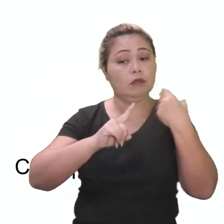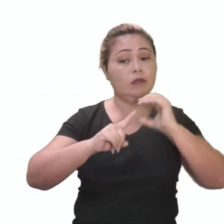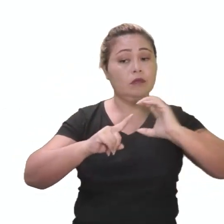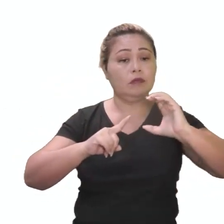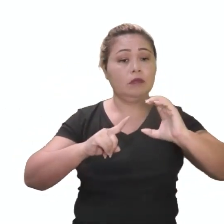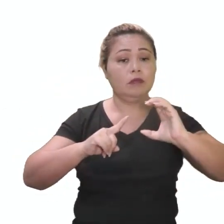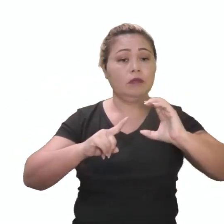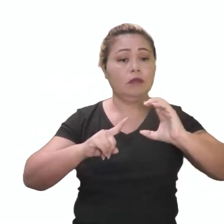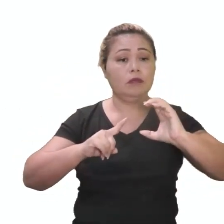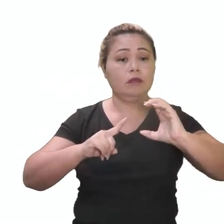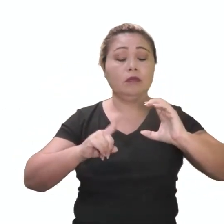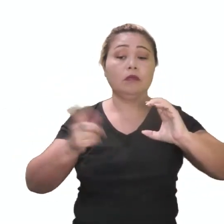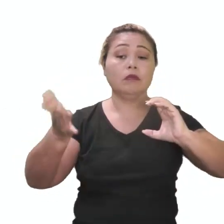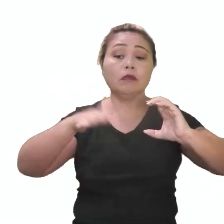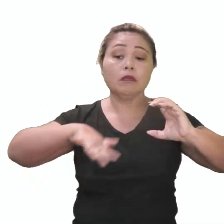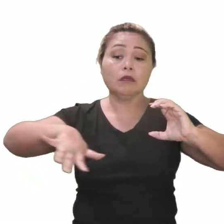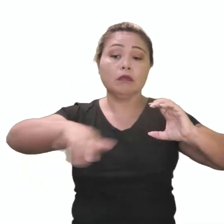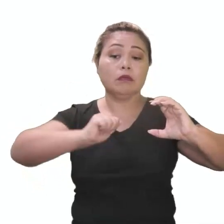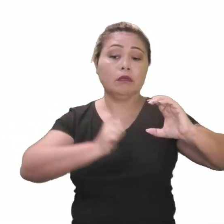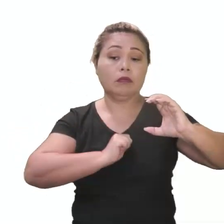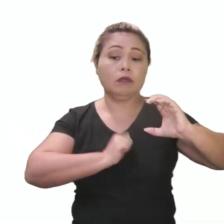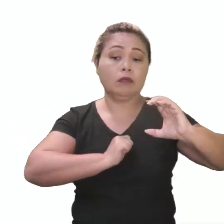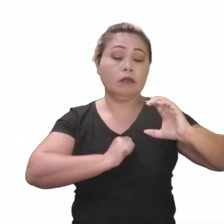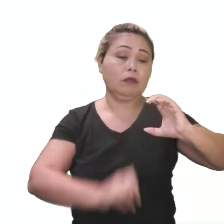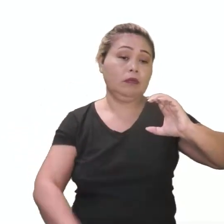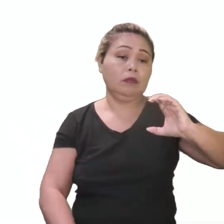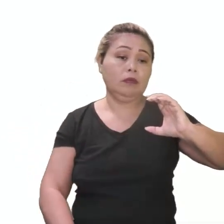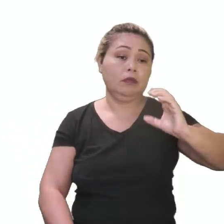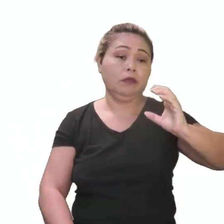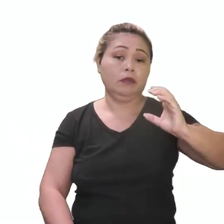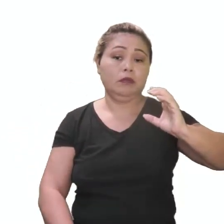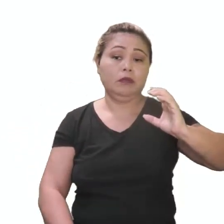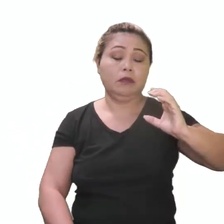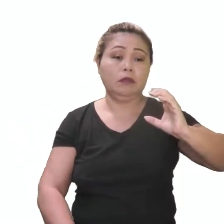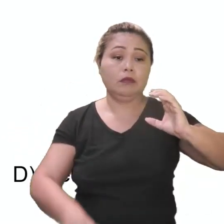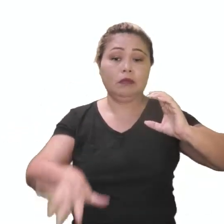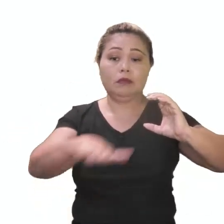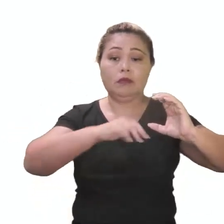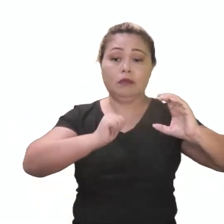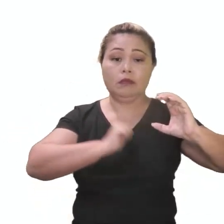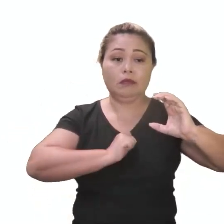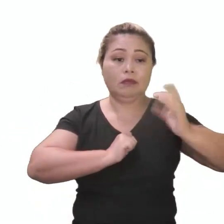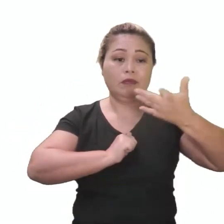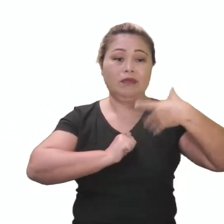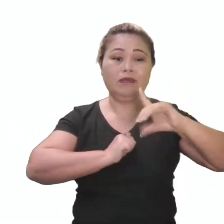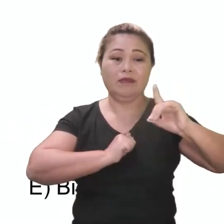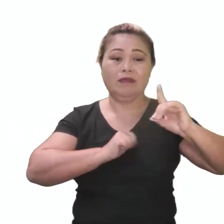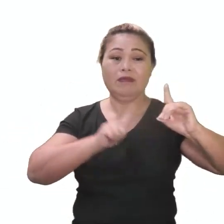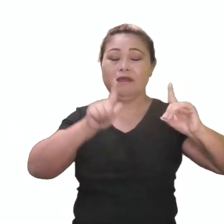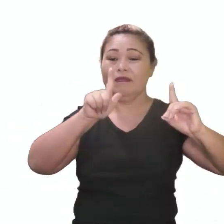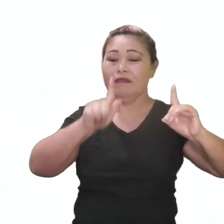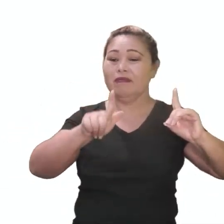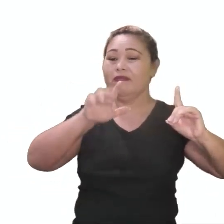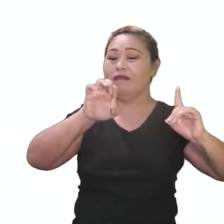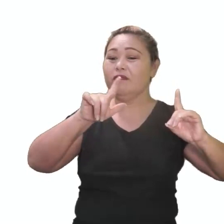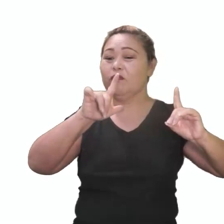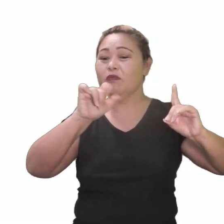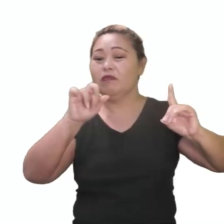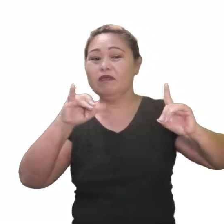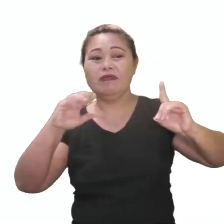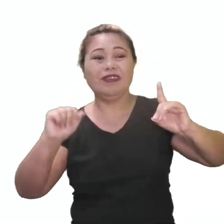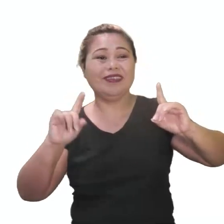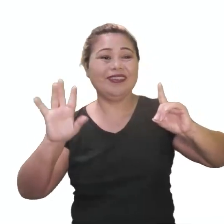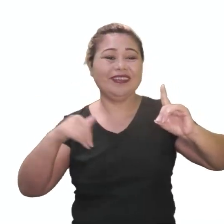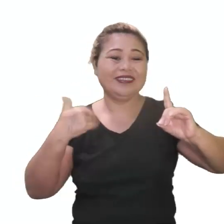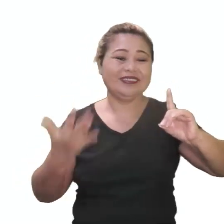Não. Letra C, arqueologia. Vai de graça, professora? Bota logo as opções tudo. Meu Deus,